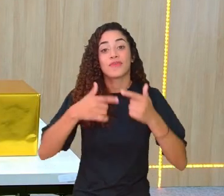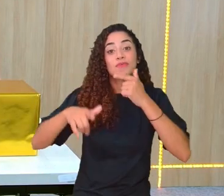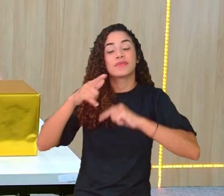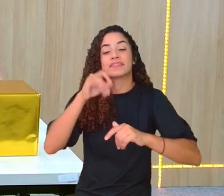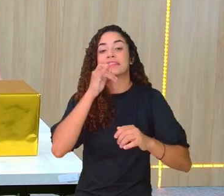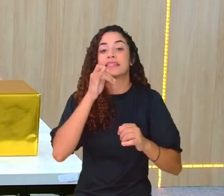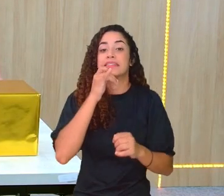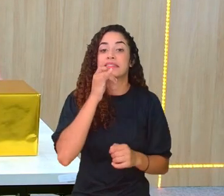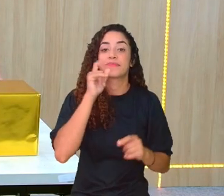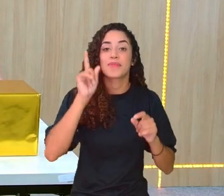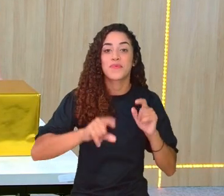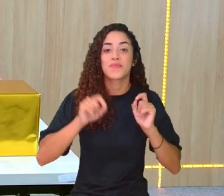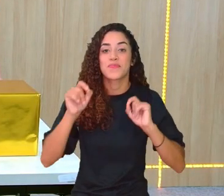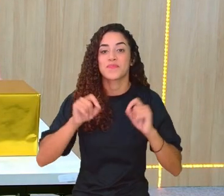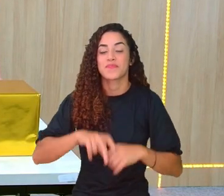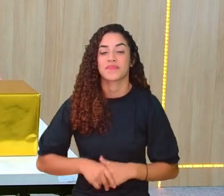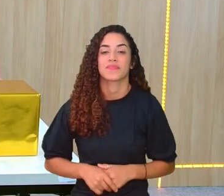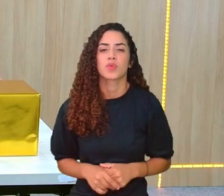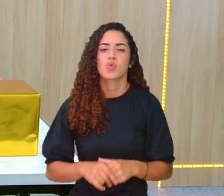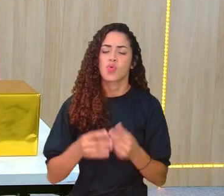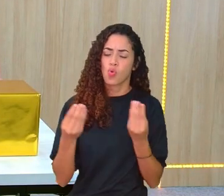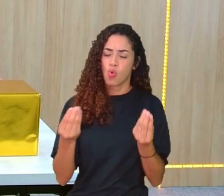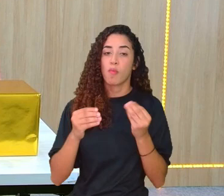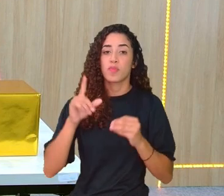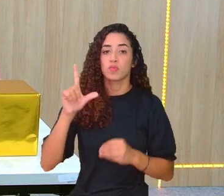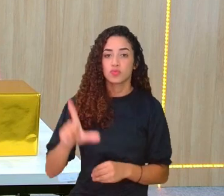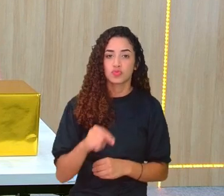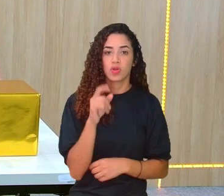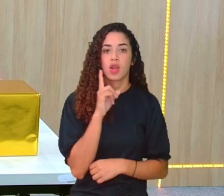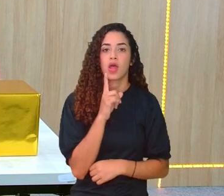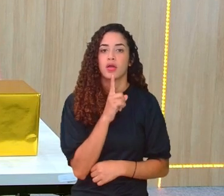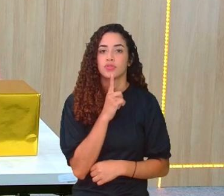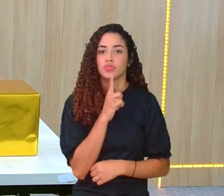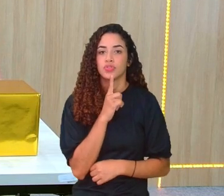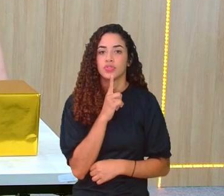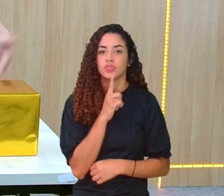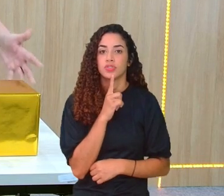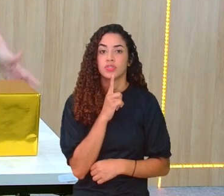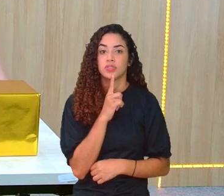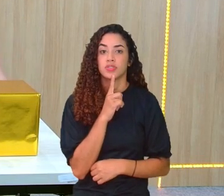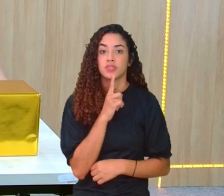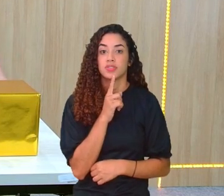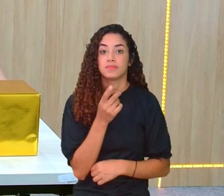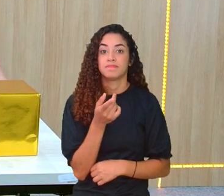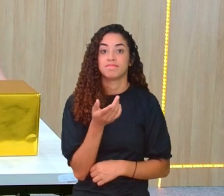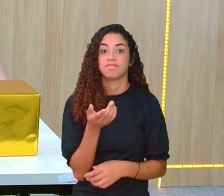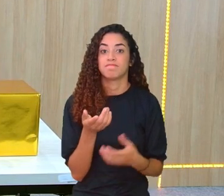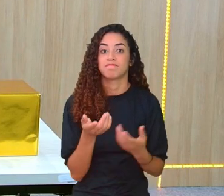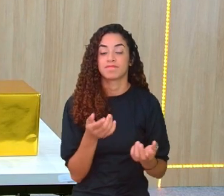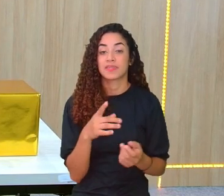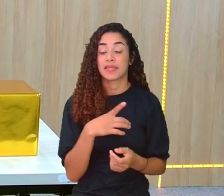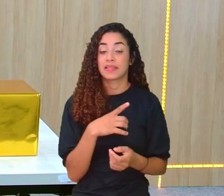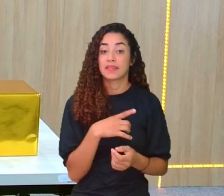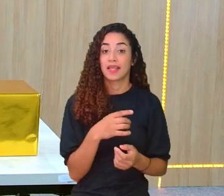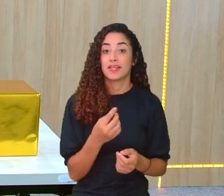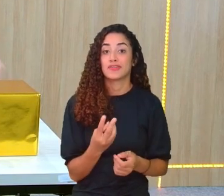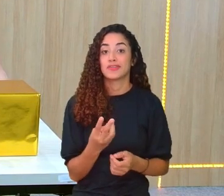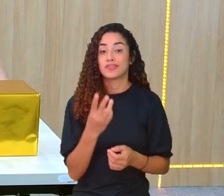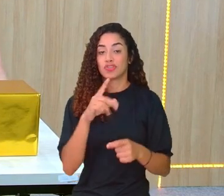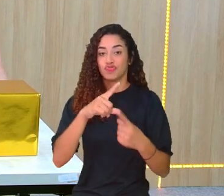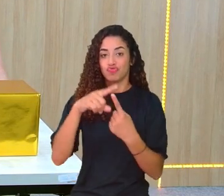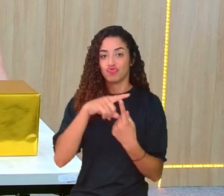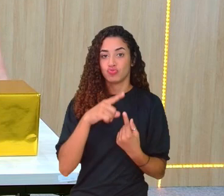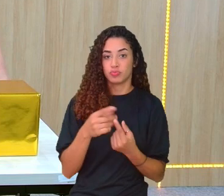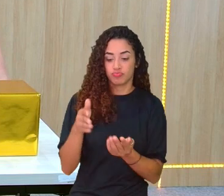é como é que eu vou escolher meu lanche. Você tem três tipos de sanduíche.